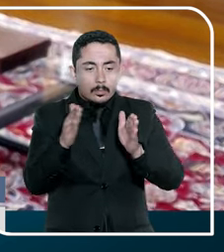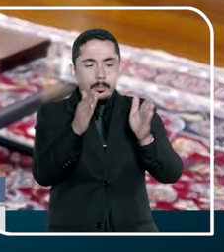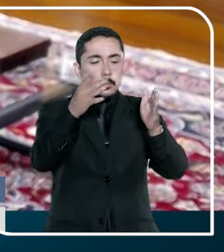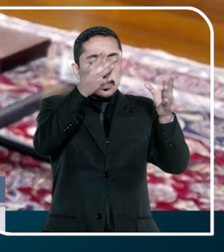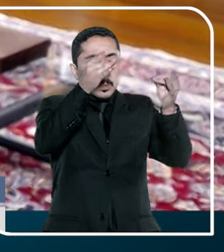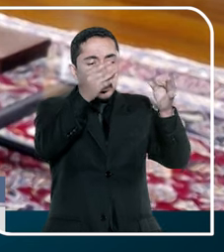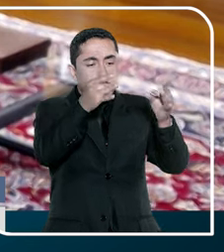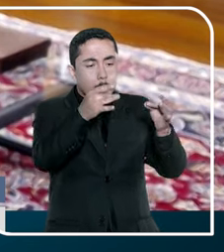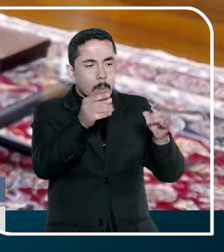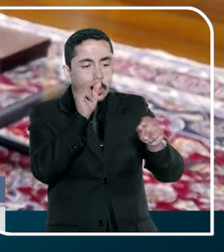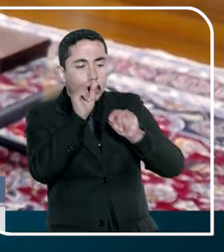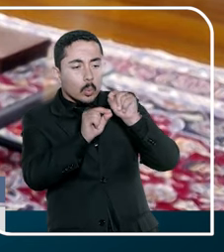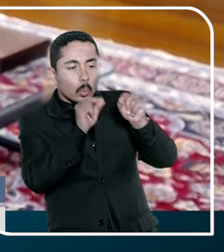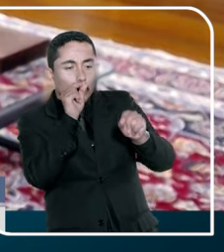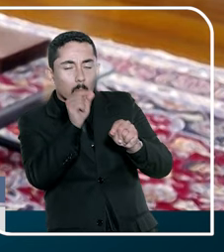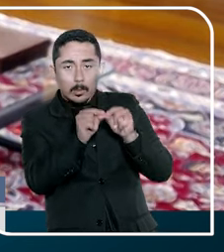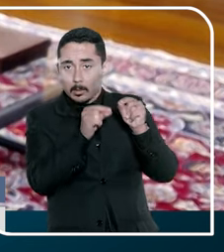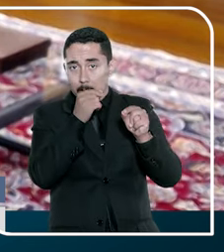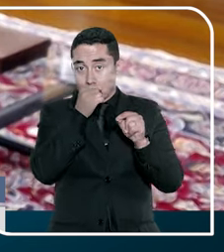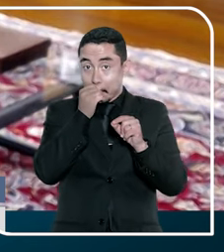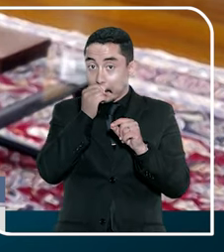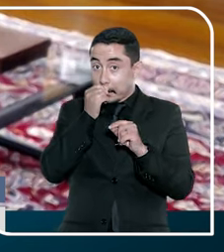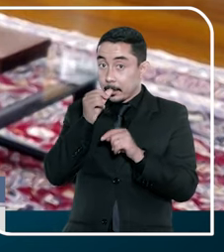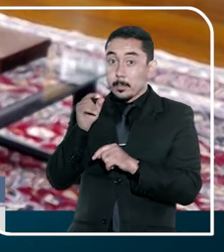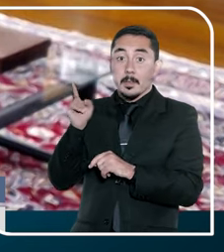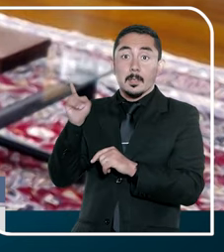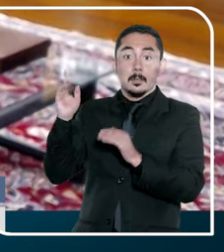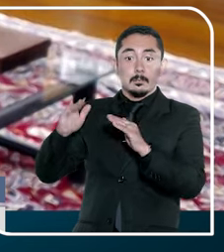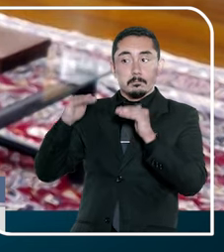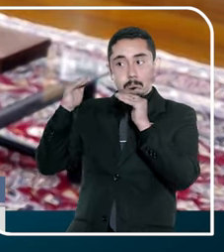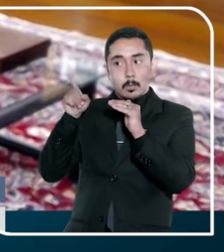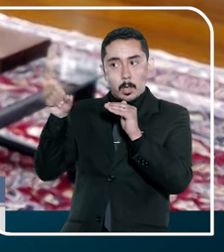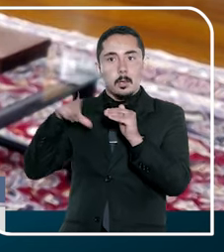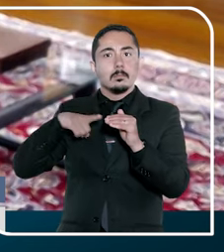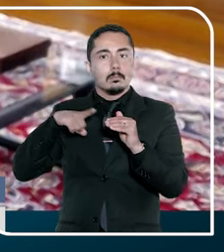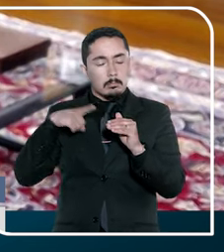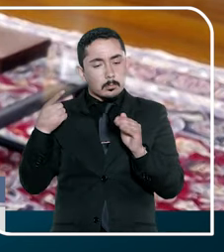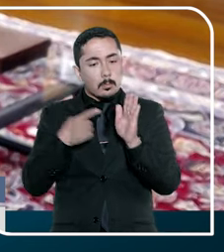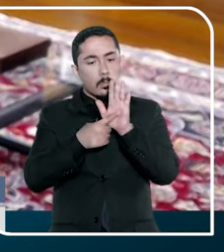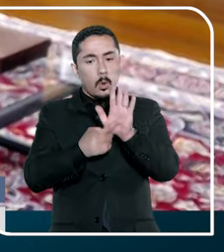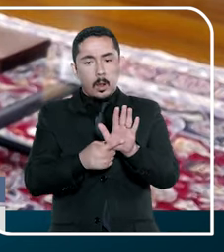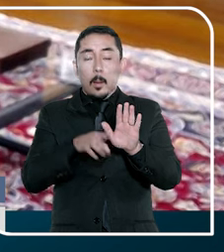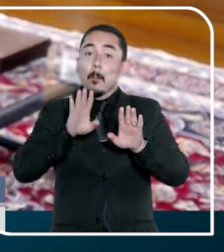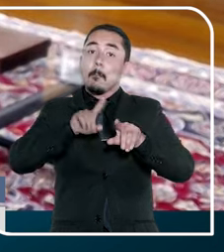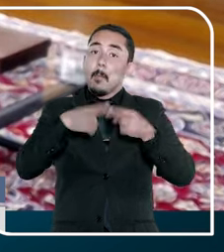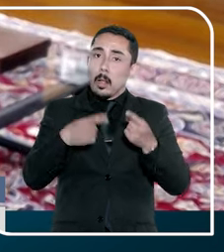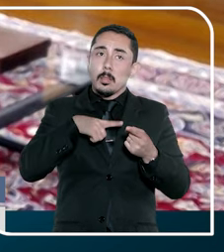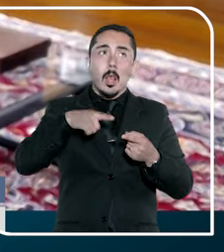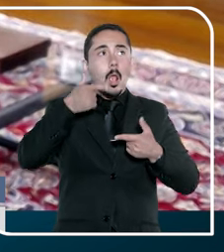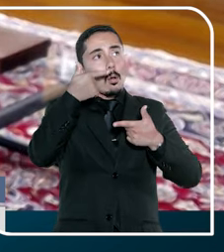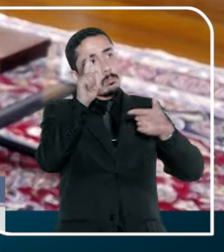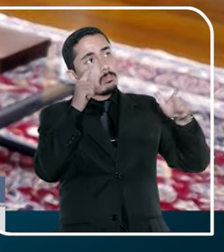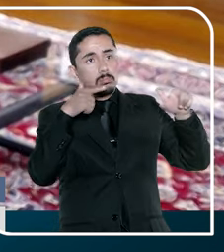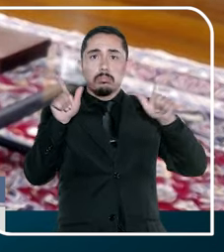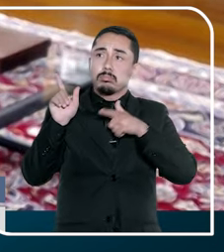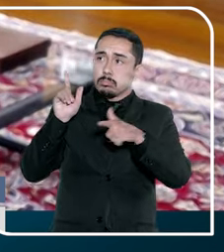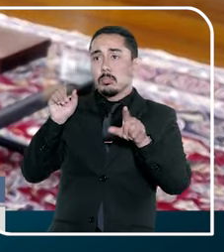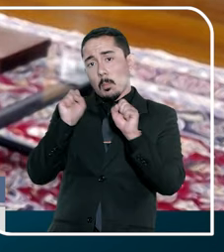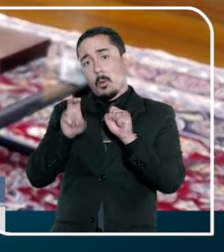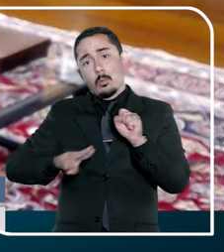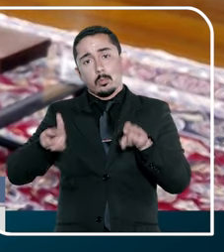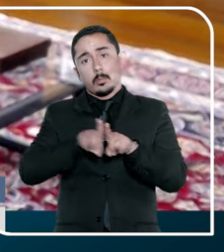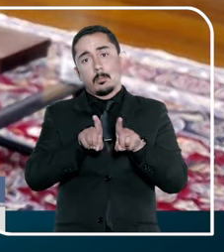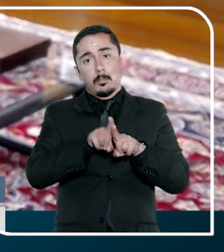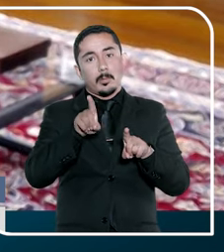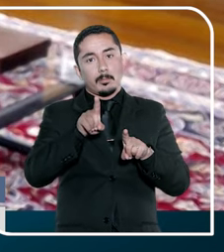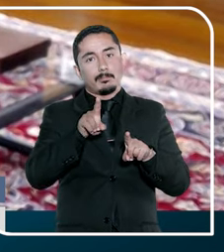o Supremo tem indicado mas outros também podem ser considerado de acordo com a situação concreta geralmente o que